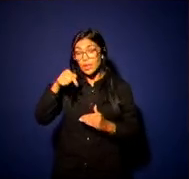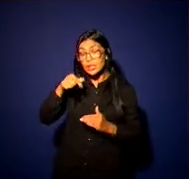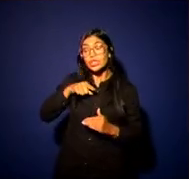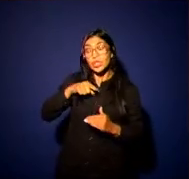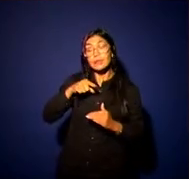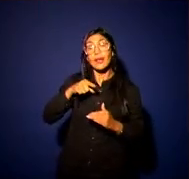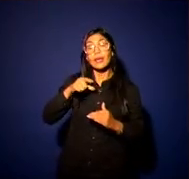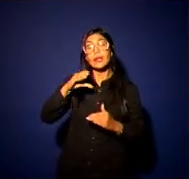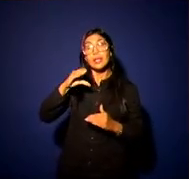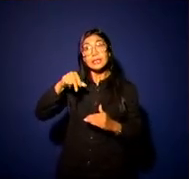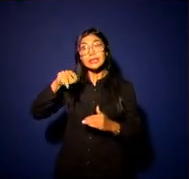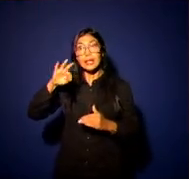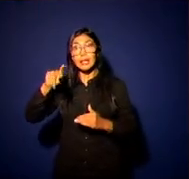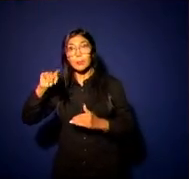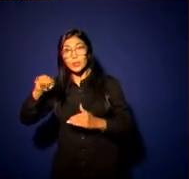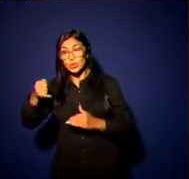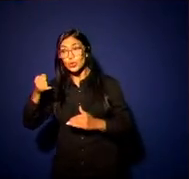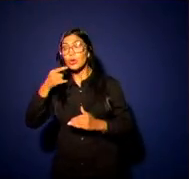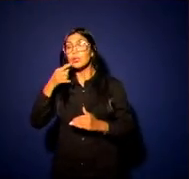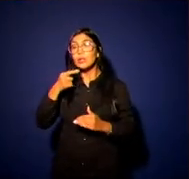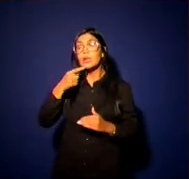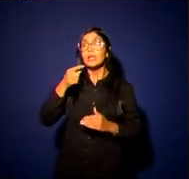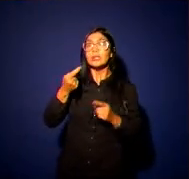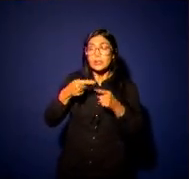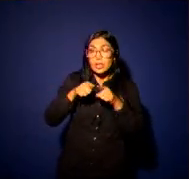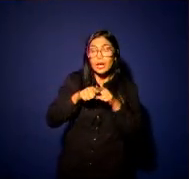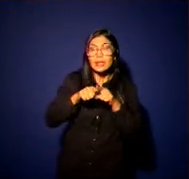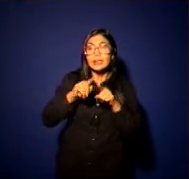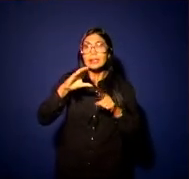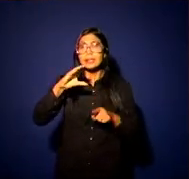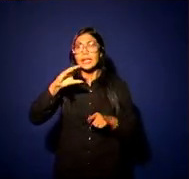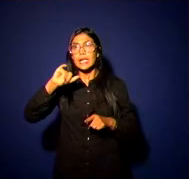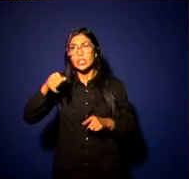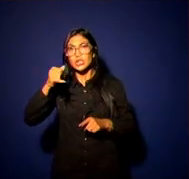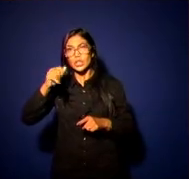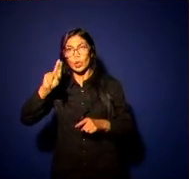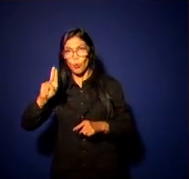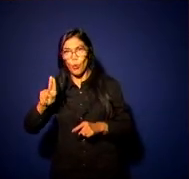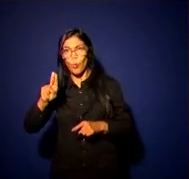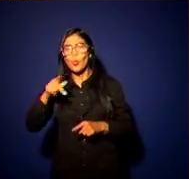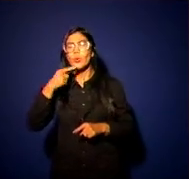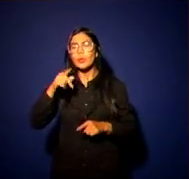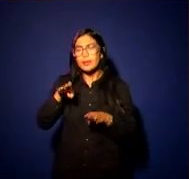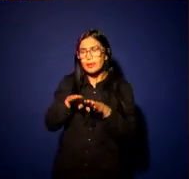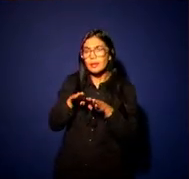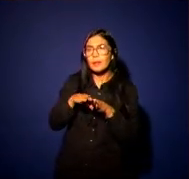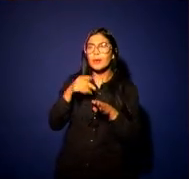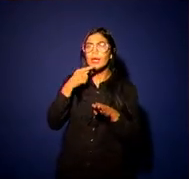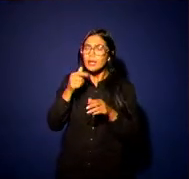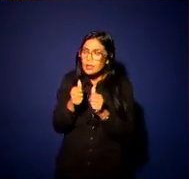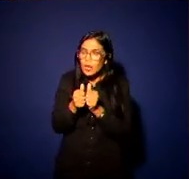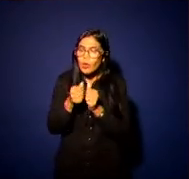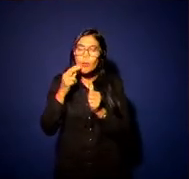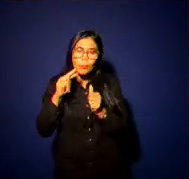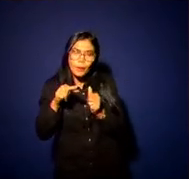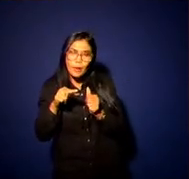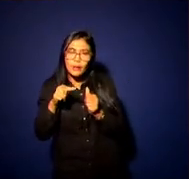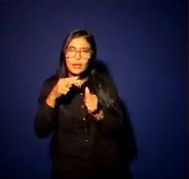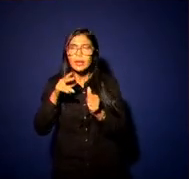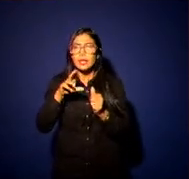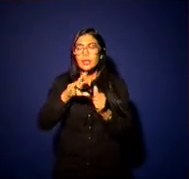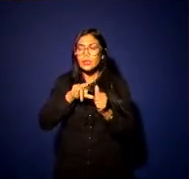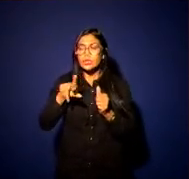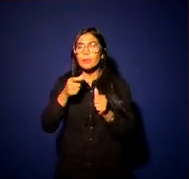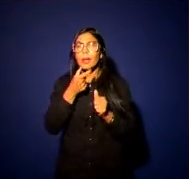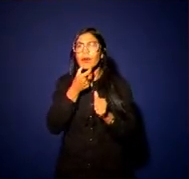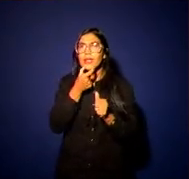registro do CNPJ o nosso convênio com a CGU que nos auxilia no monitoramento e acompanhamento das situações de insider